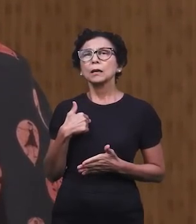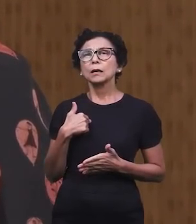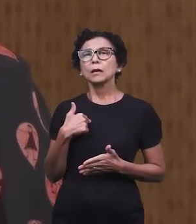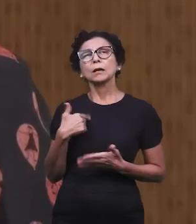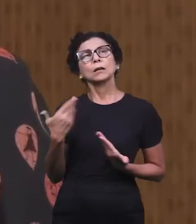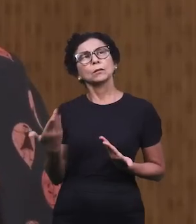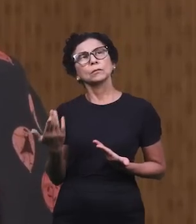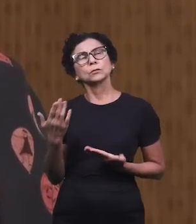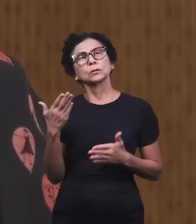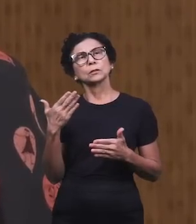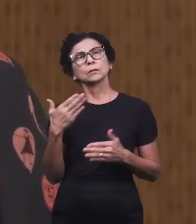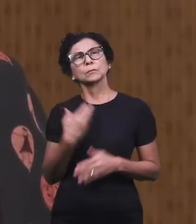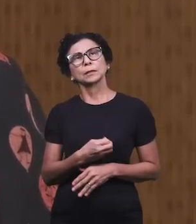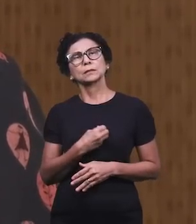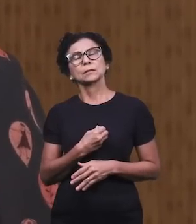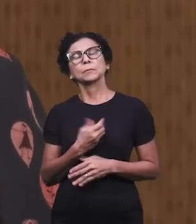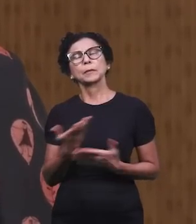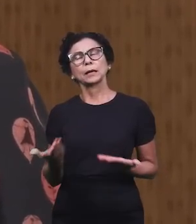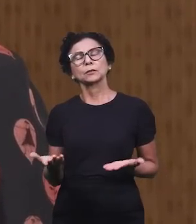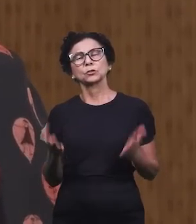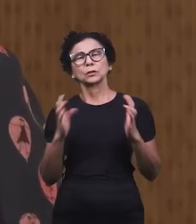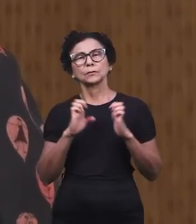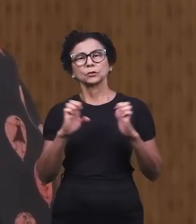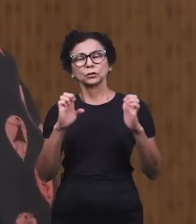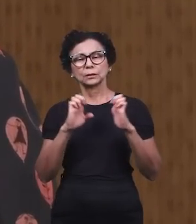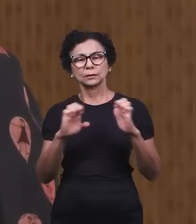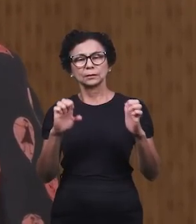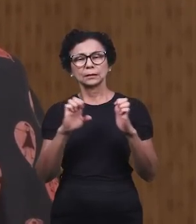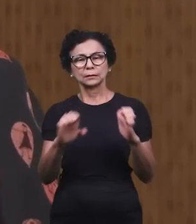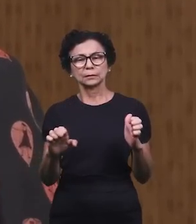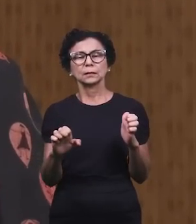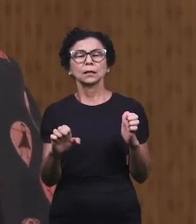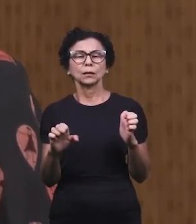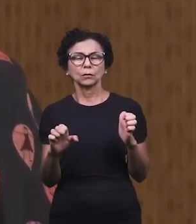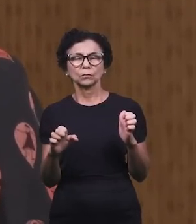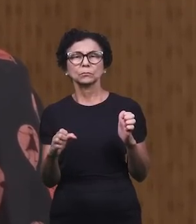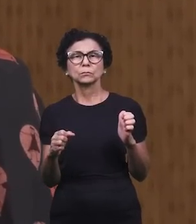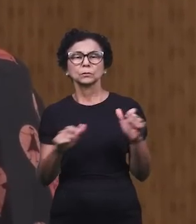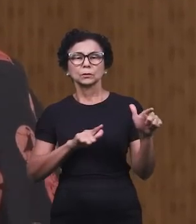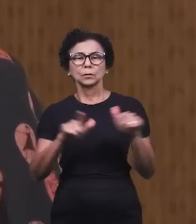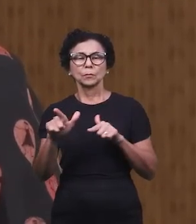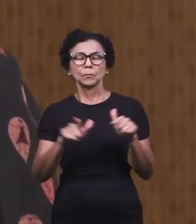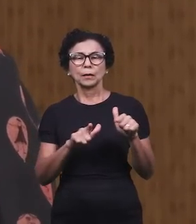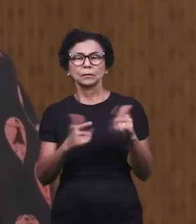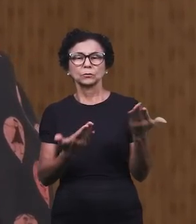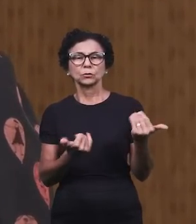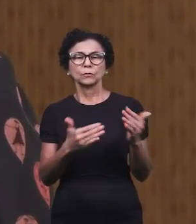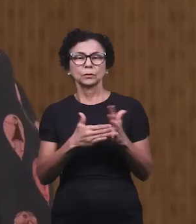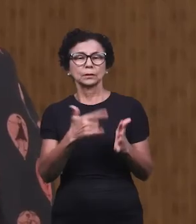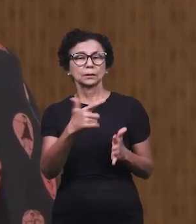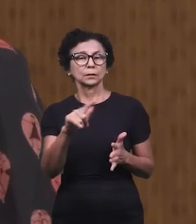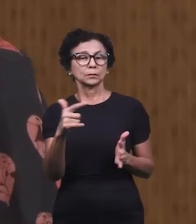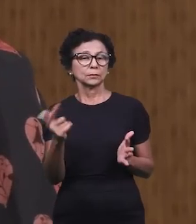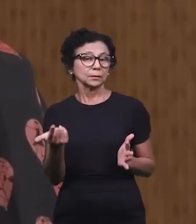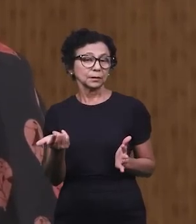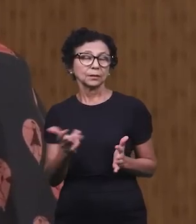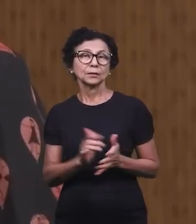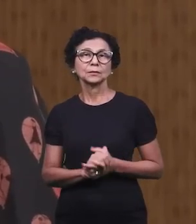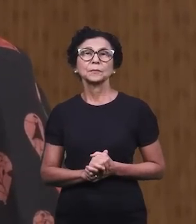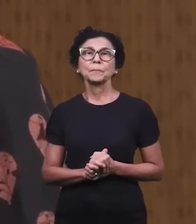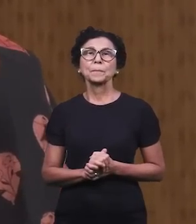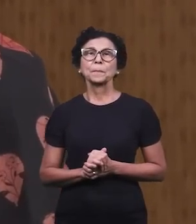da evangelização, que é algo muito importante na vida do jovem. Então, para anunciar essa alegria que nós vivemos, nós